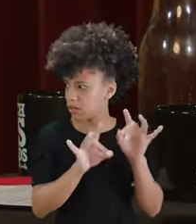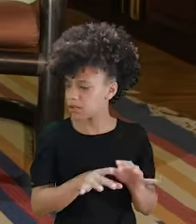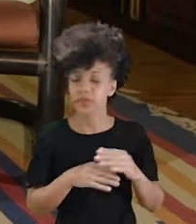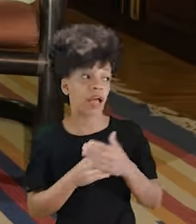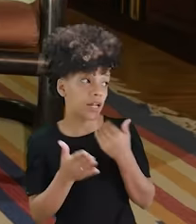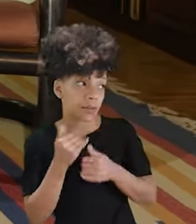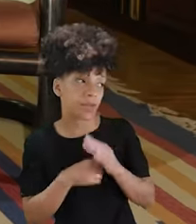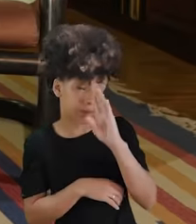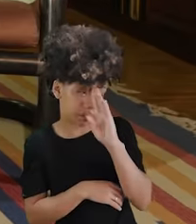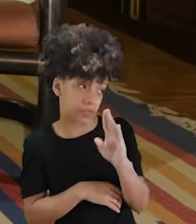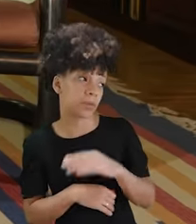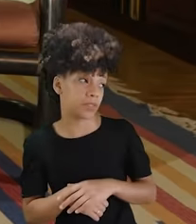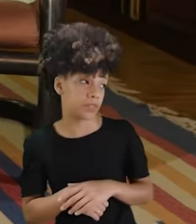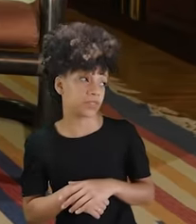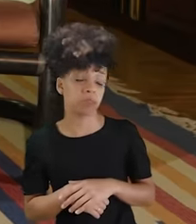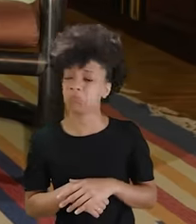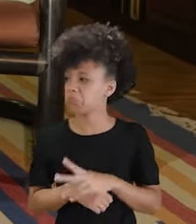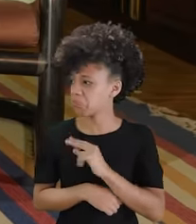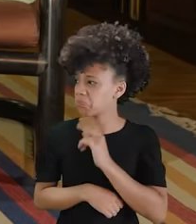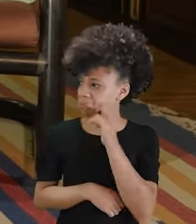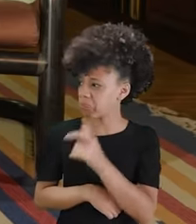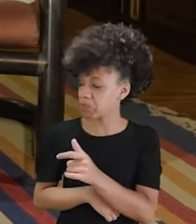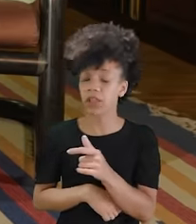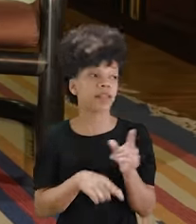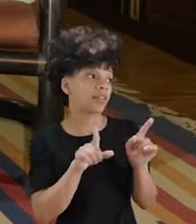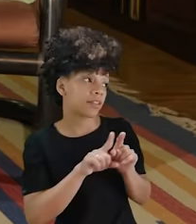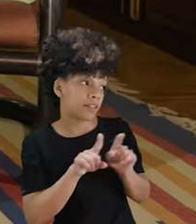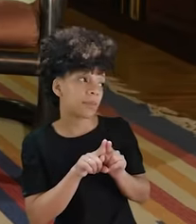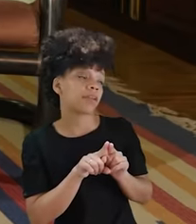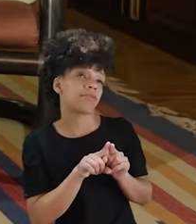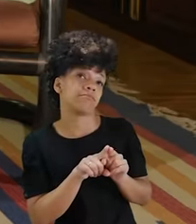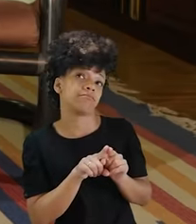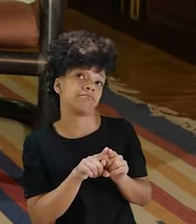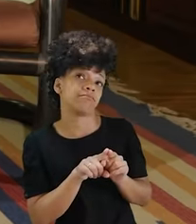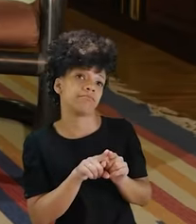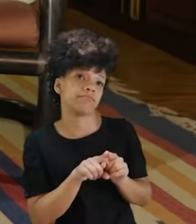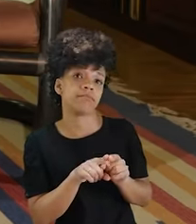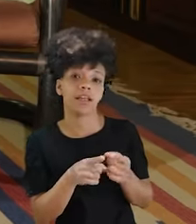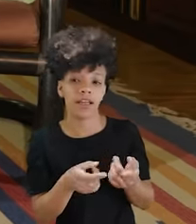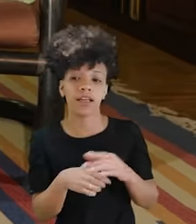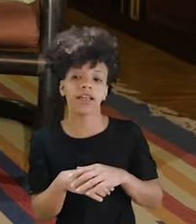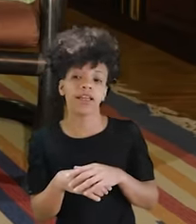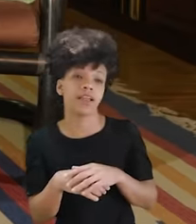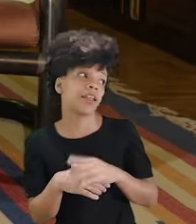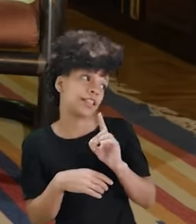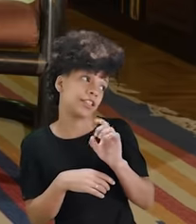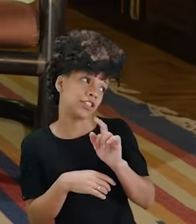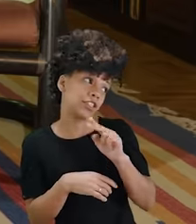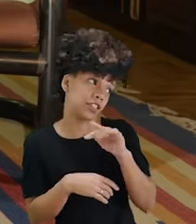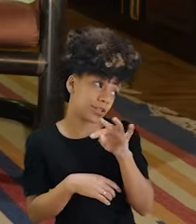joga no mar depois é alimentos principalmente que empresa e também né nem